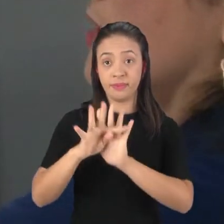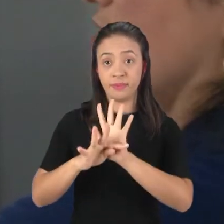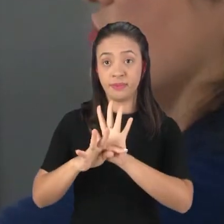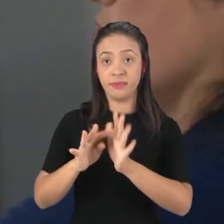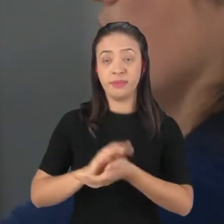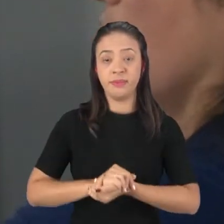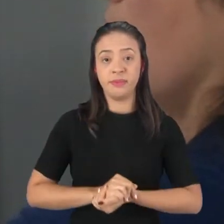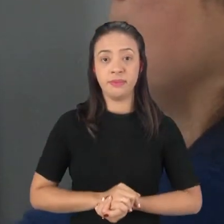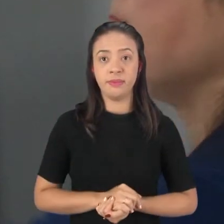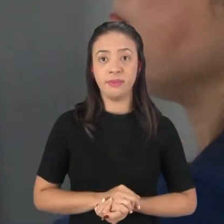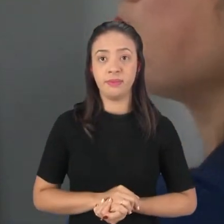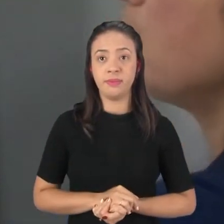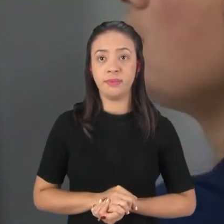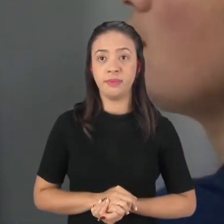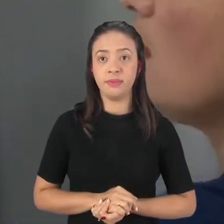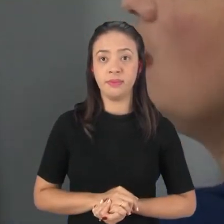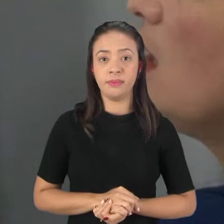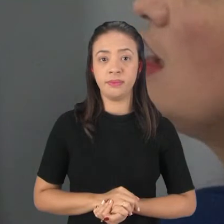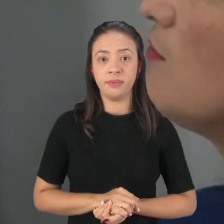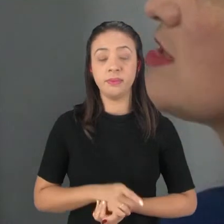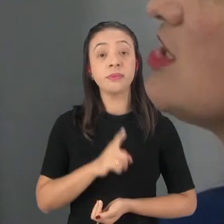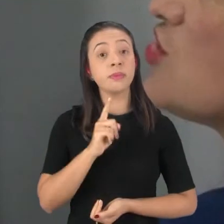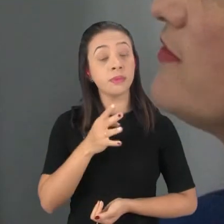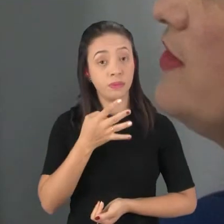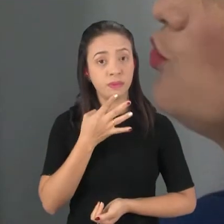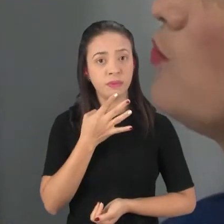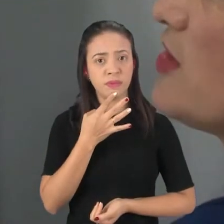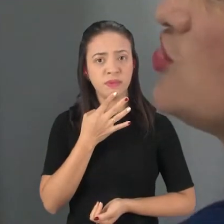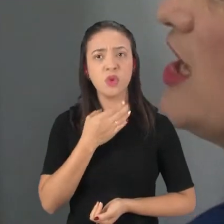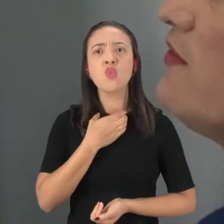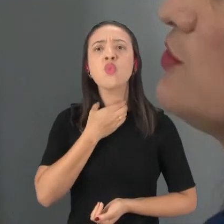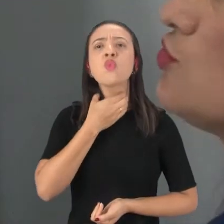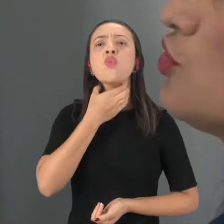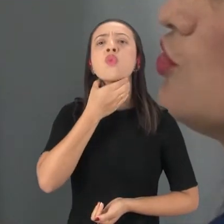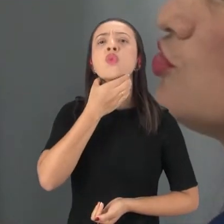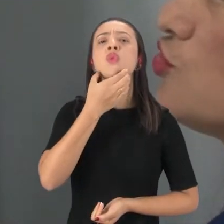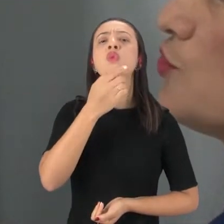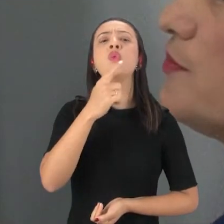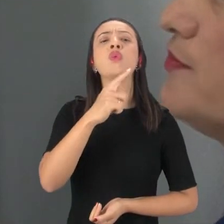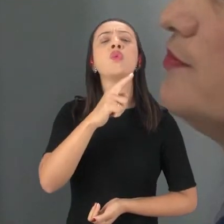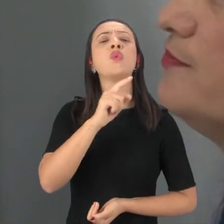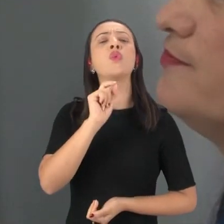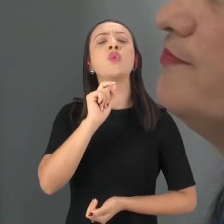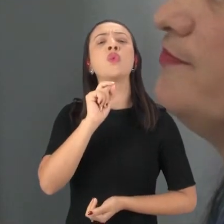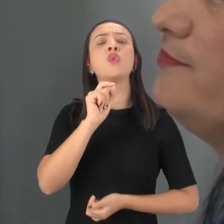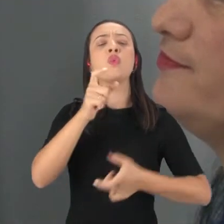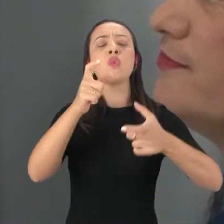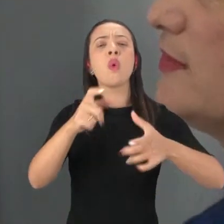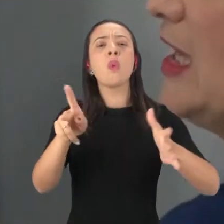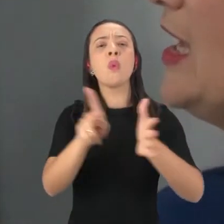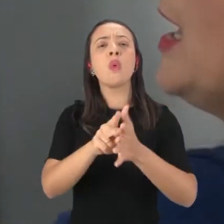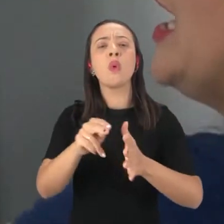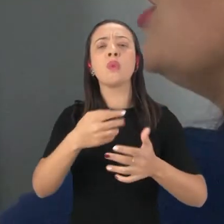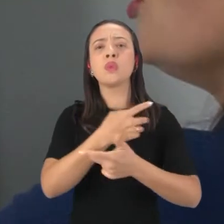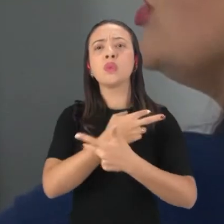ó. Texto 3, ok? Você já viu uma girafa no zoológico?